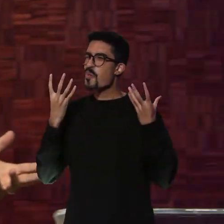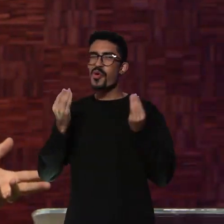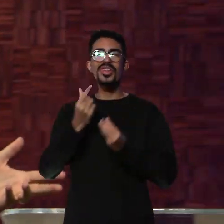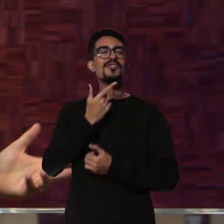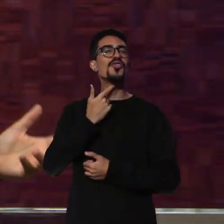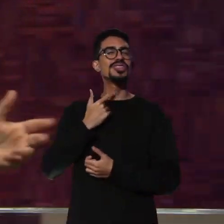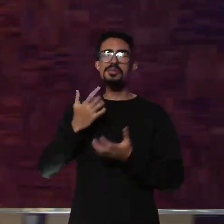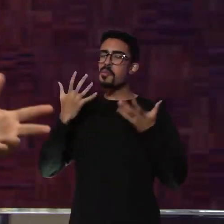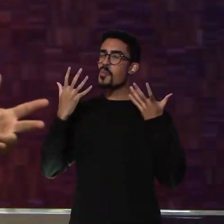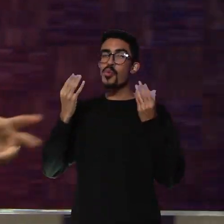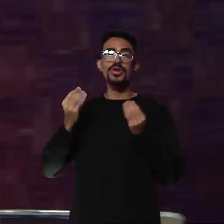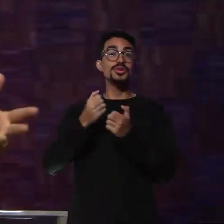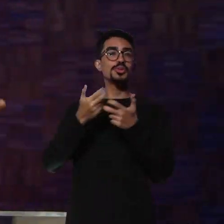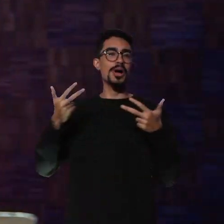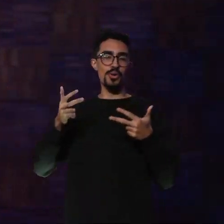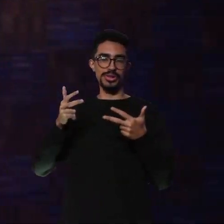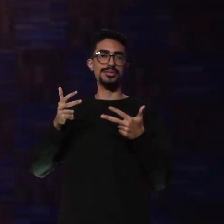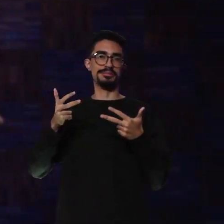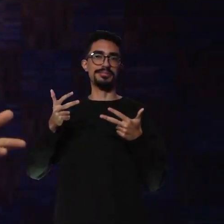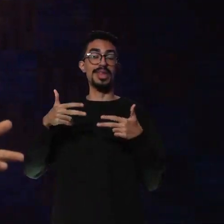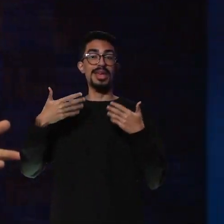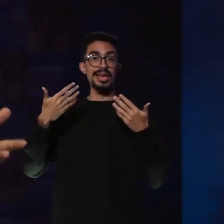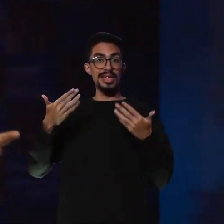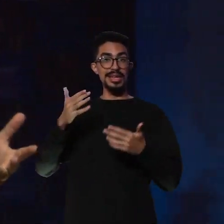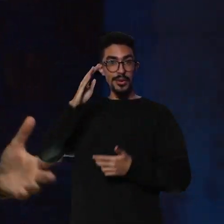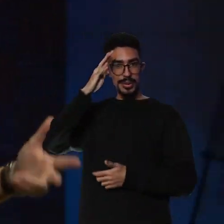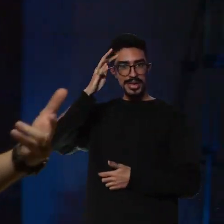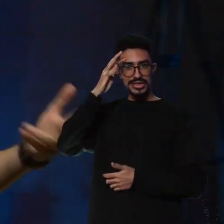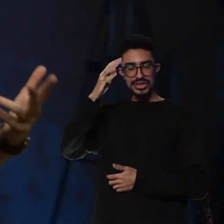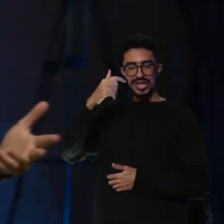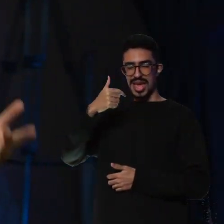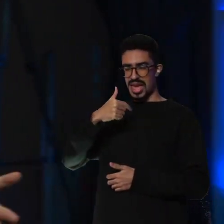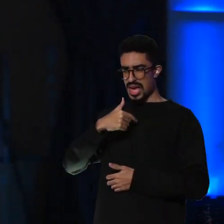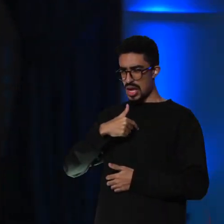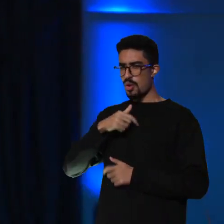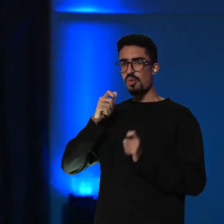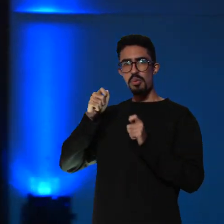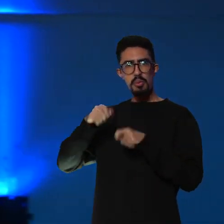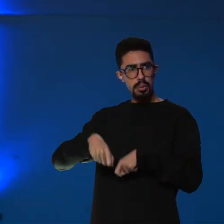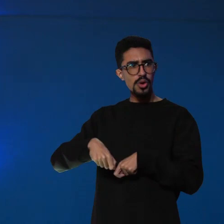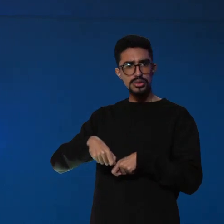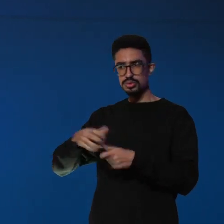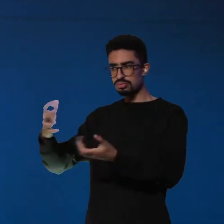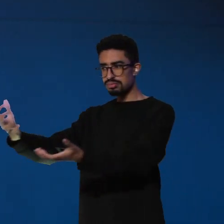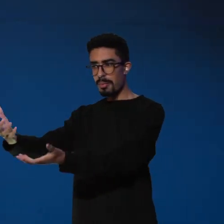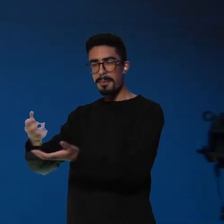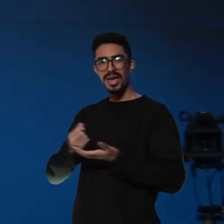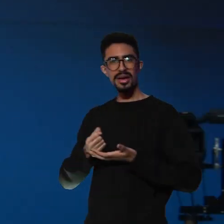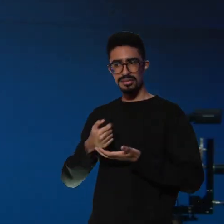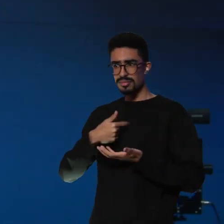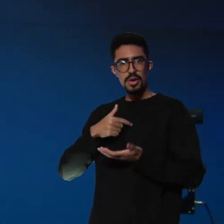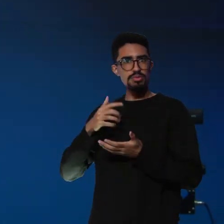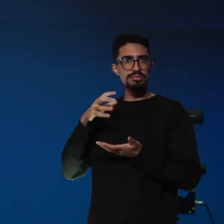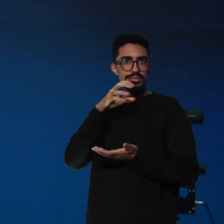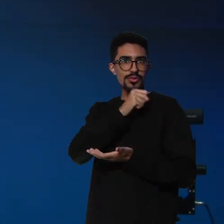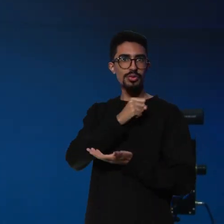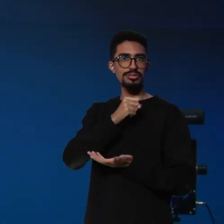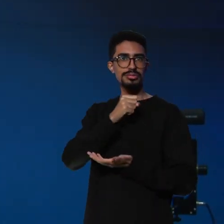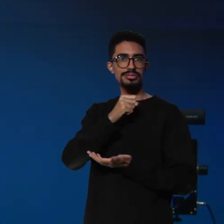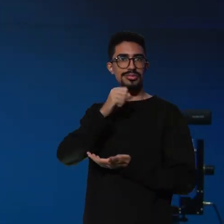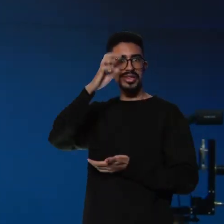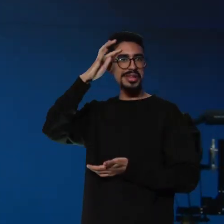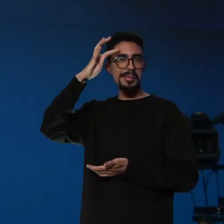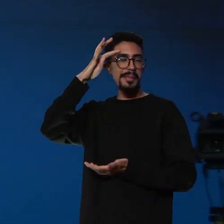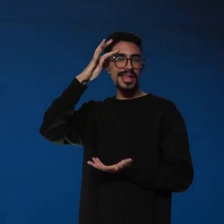Davi pudesse simplesmente chegar lá e resolver com as próprias mãos, era tentar garantir na força do braço. Mas Deus já tinha